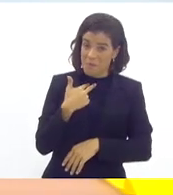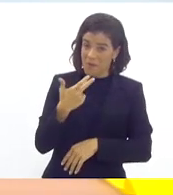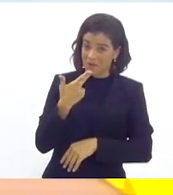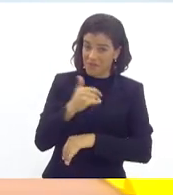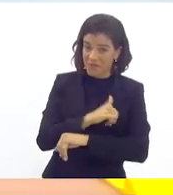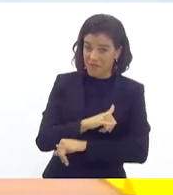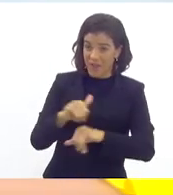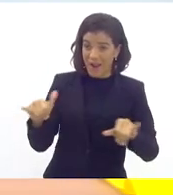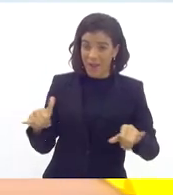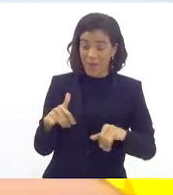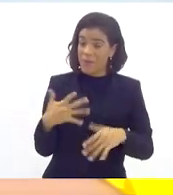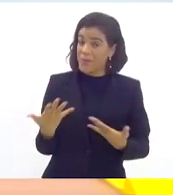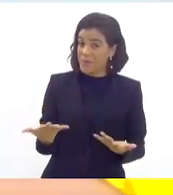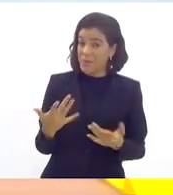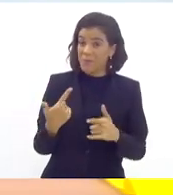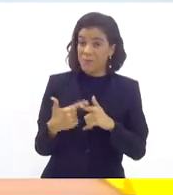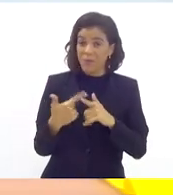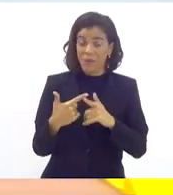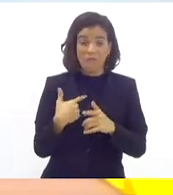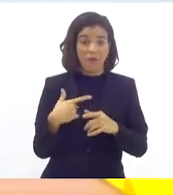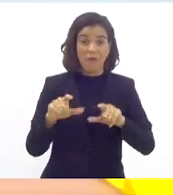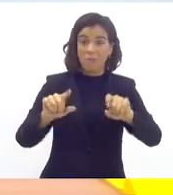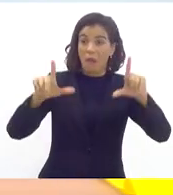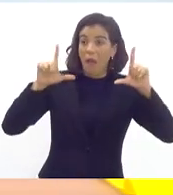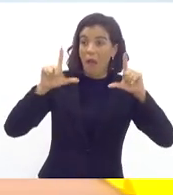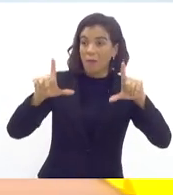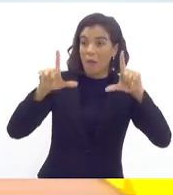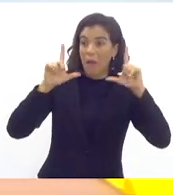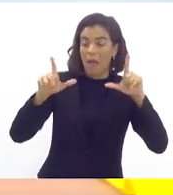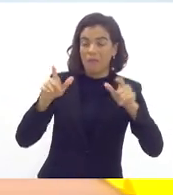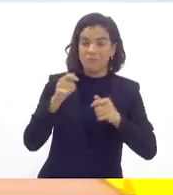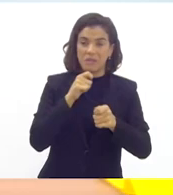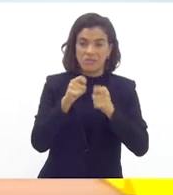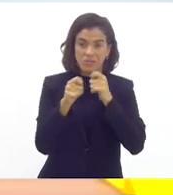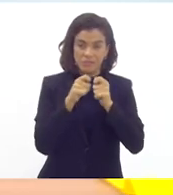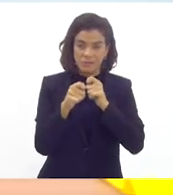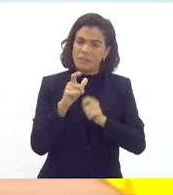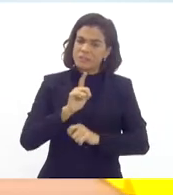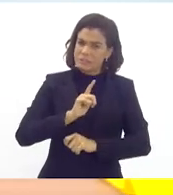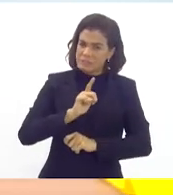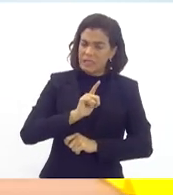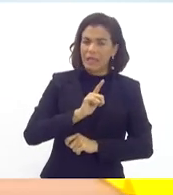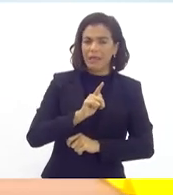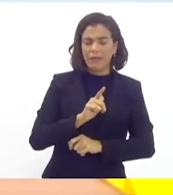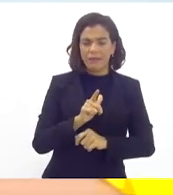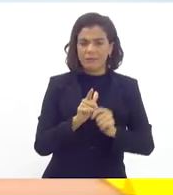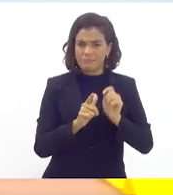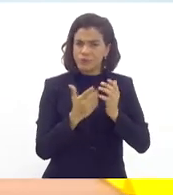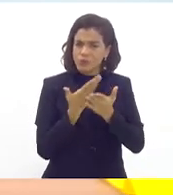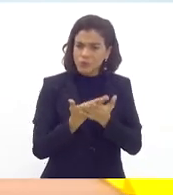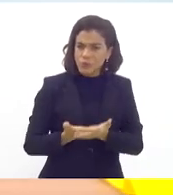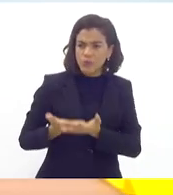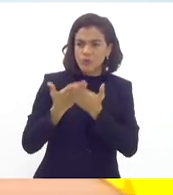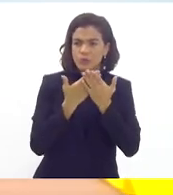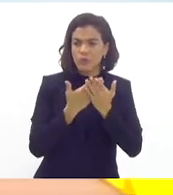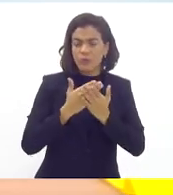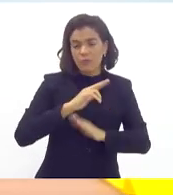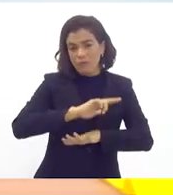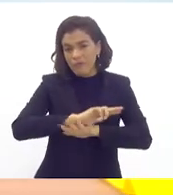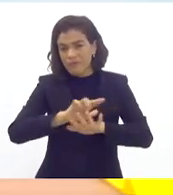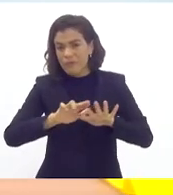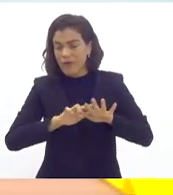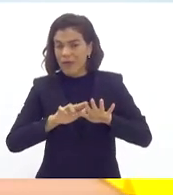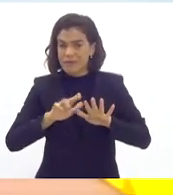daí vira manchete de imprensa, não sei o quê, mas a gente tem estimativas com várias hipóteses